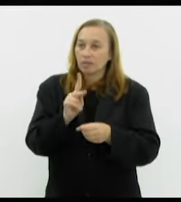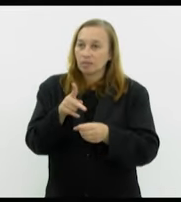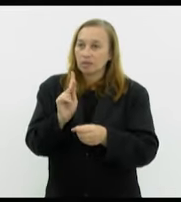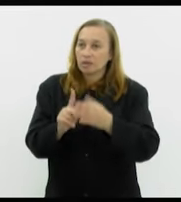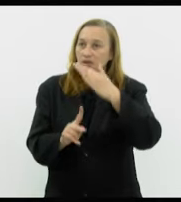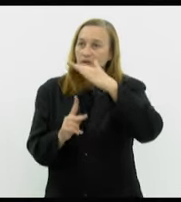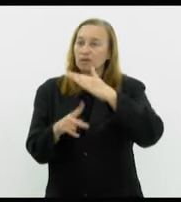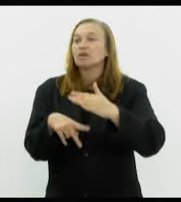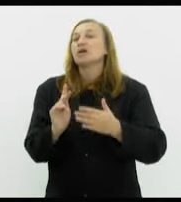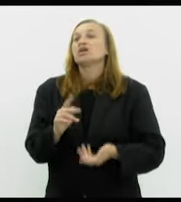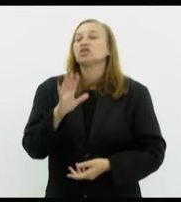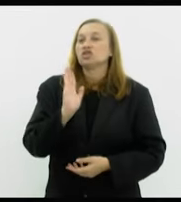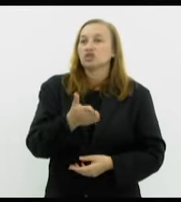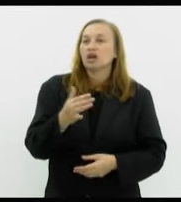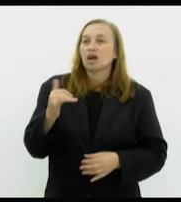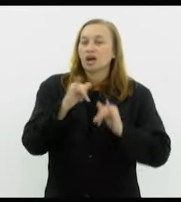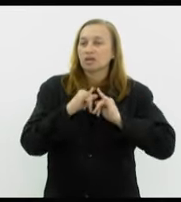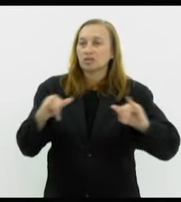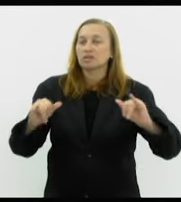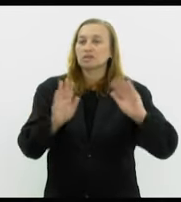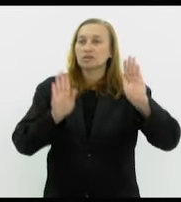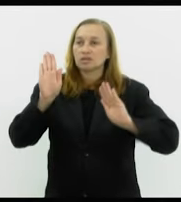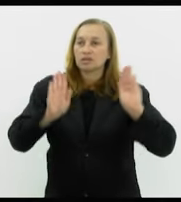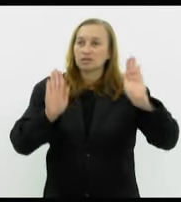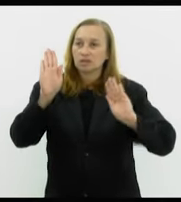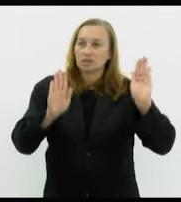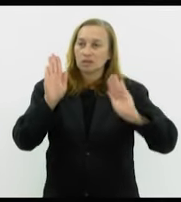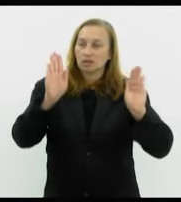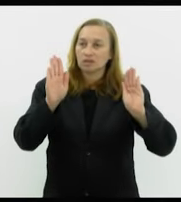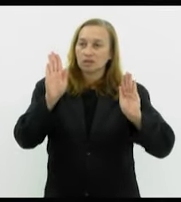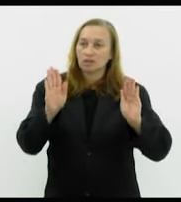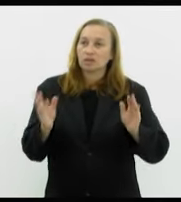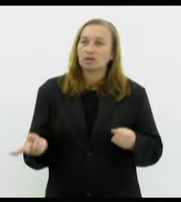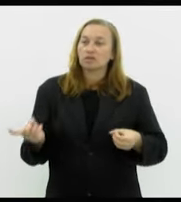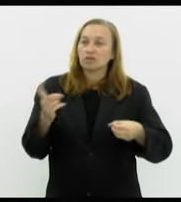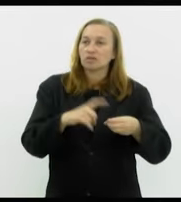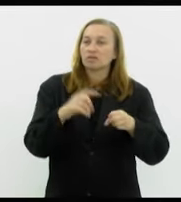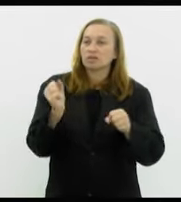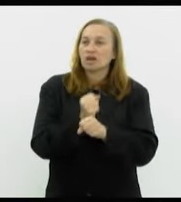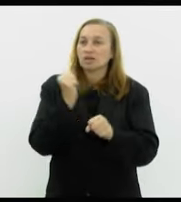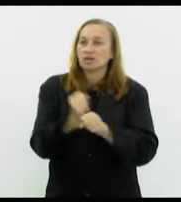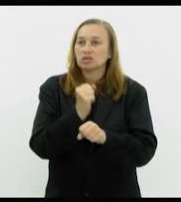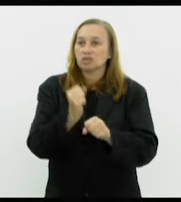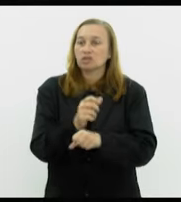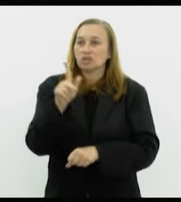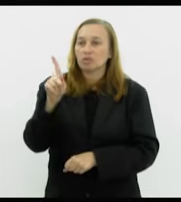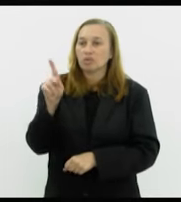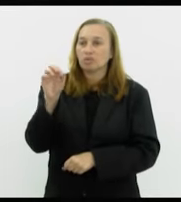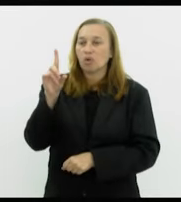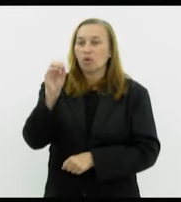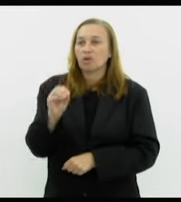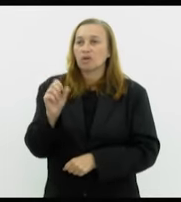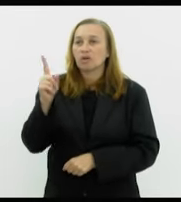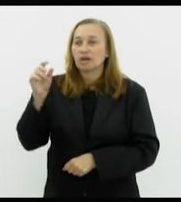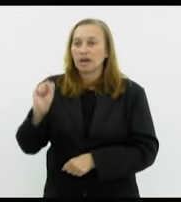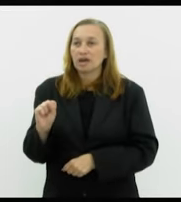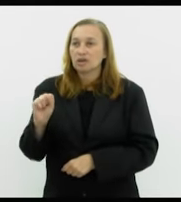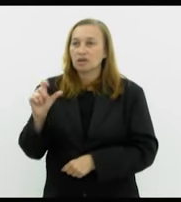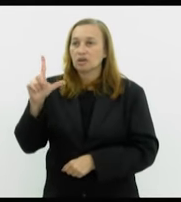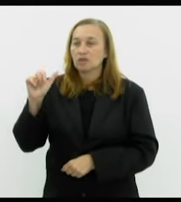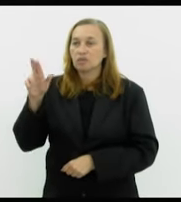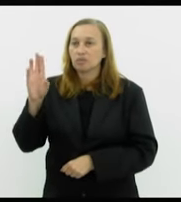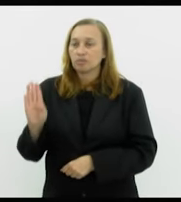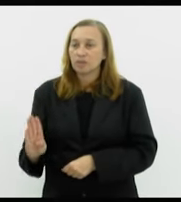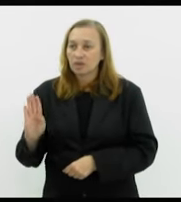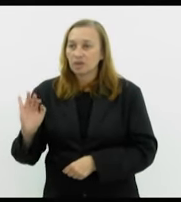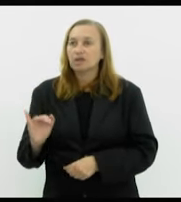anunciar o processo de licitação para retomar as obras do polo Gaslube, lá em Itaboraí.